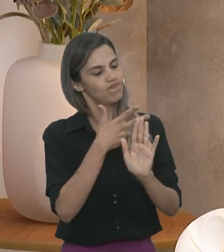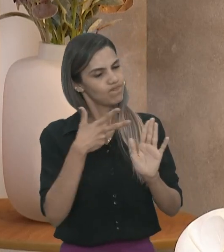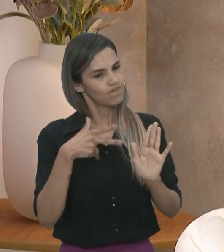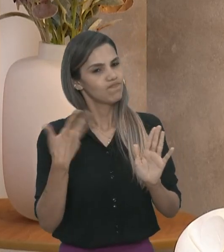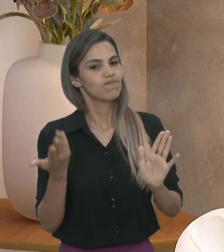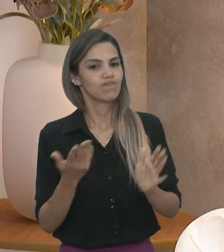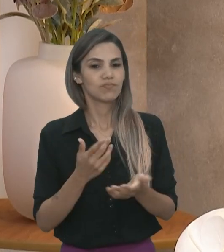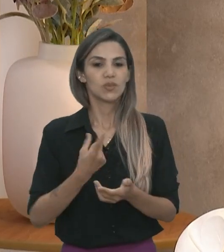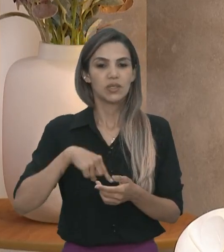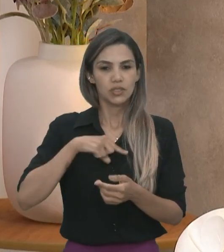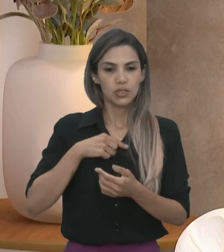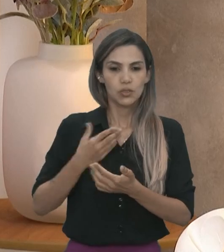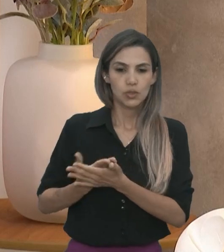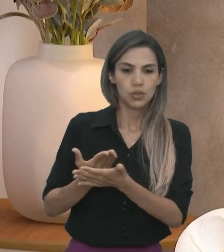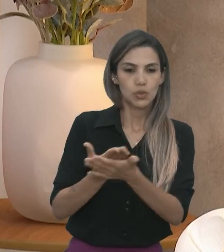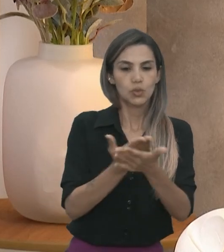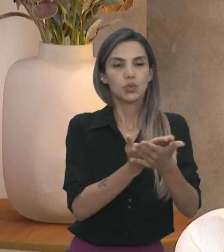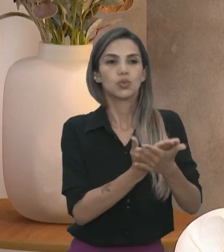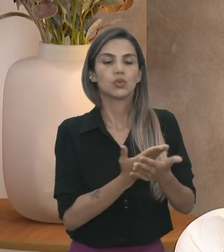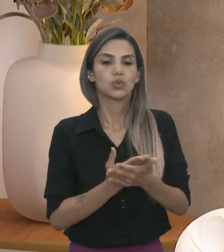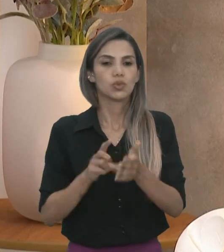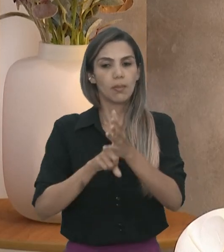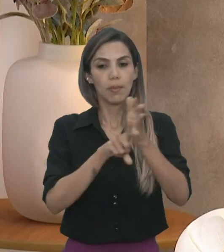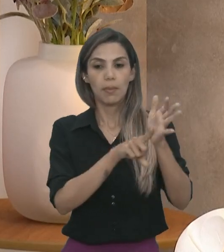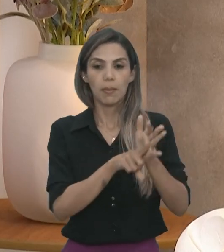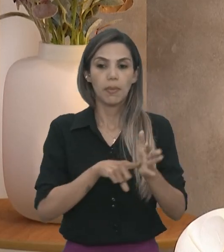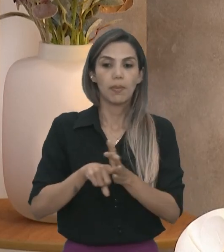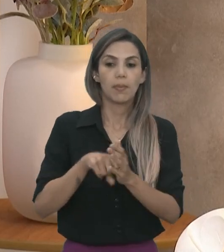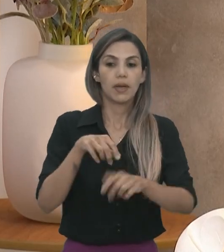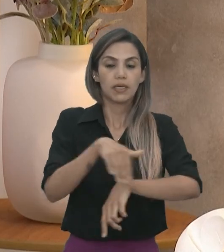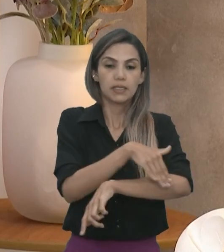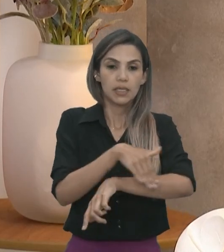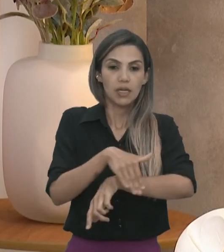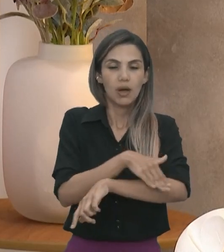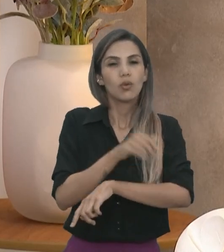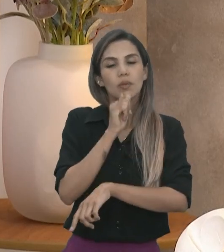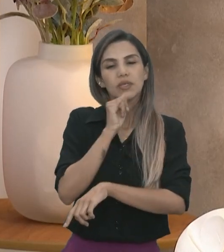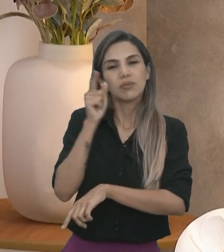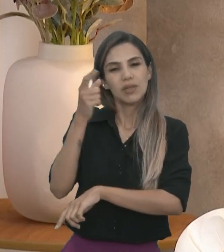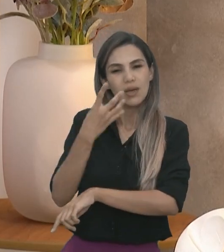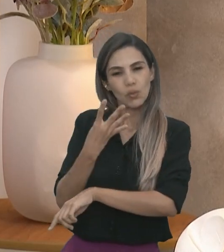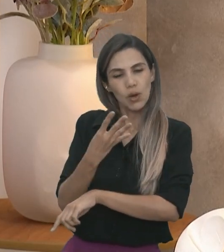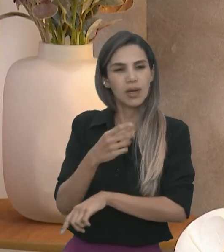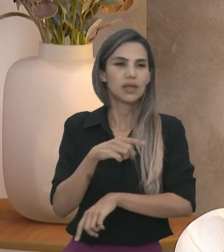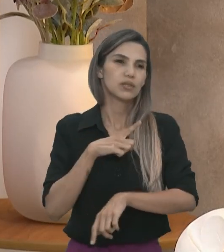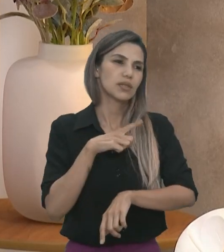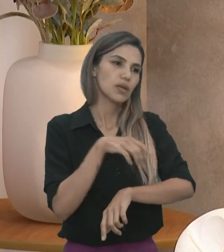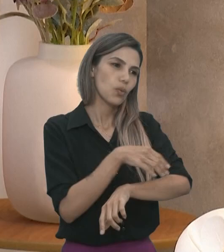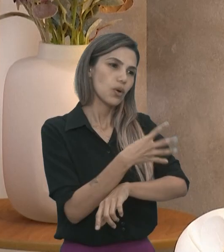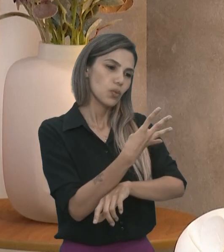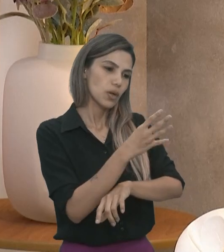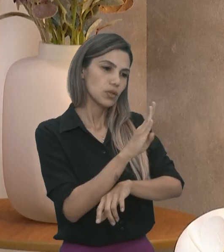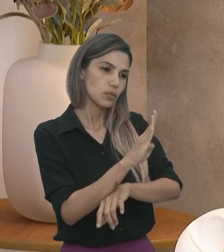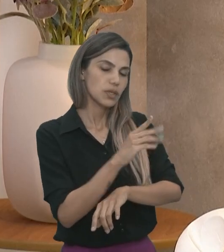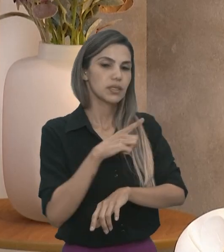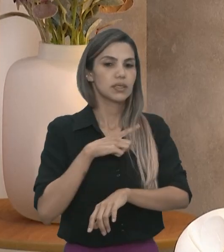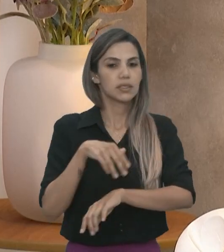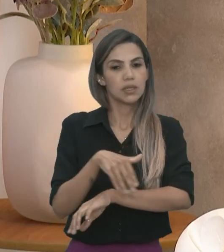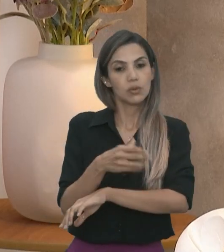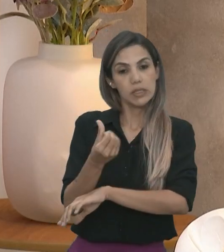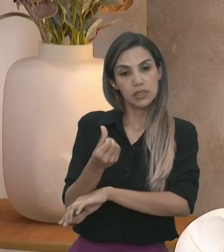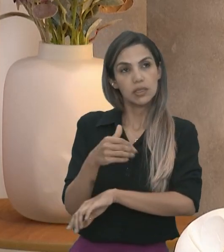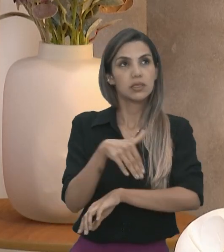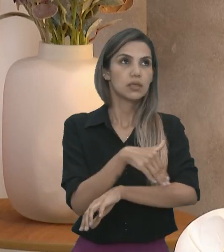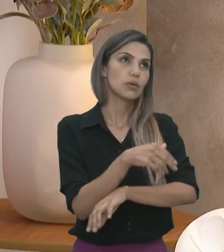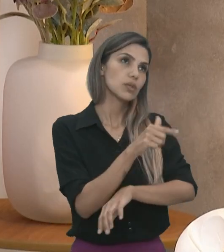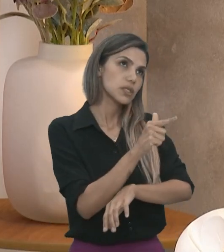dados de algumas das principais ruas ali do centro, que foi a Rua 4, a Rua 4B, a Rua 6, a Rua 7,